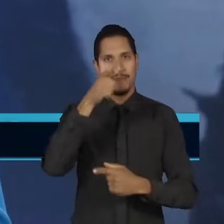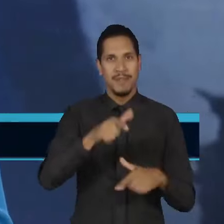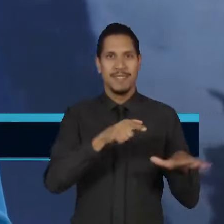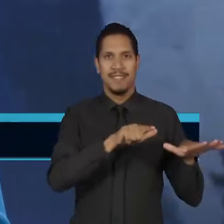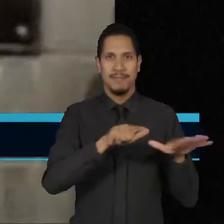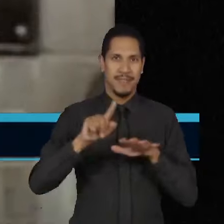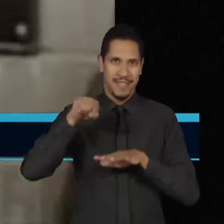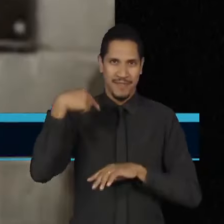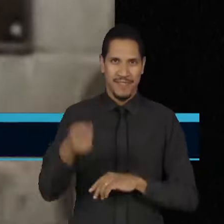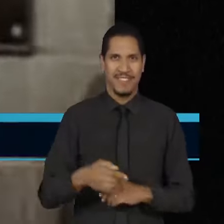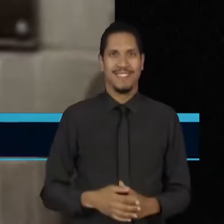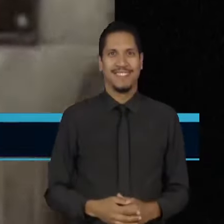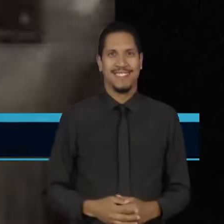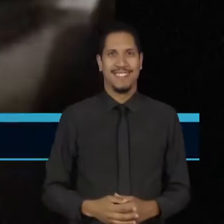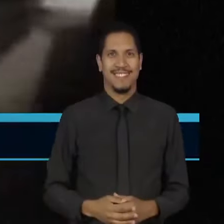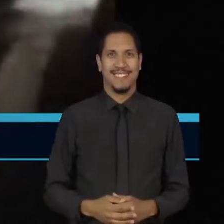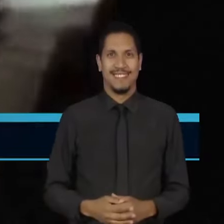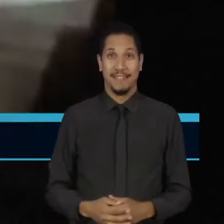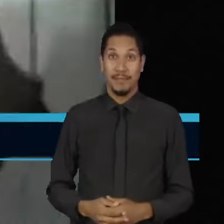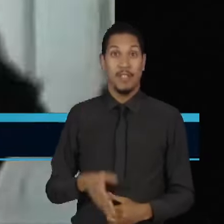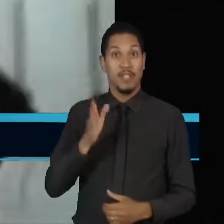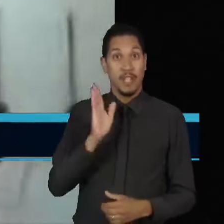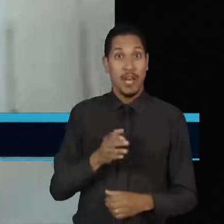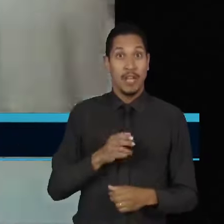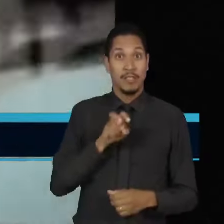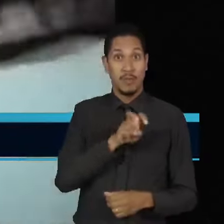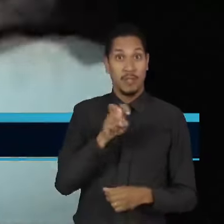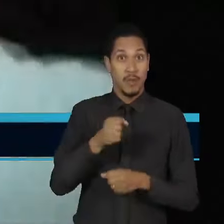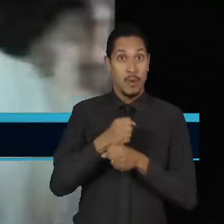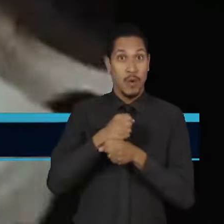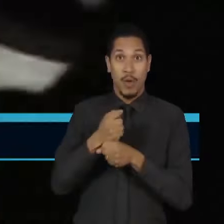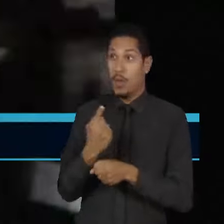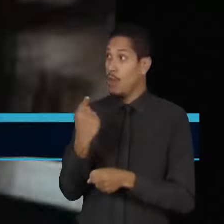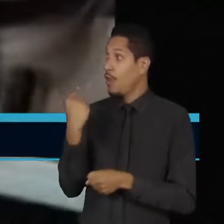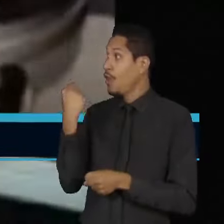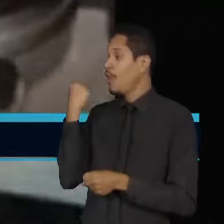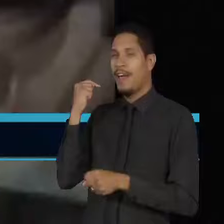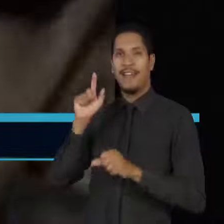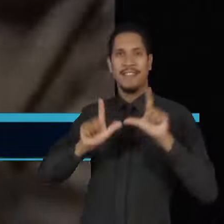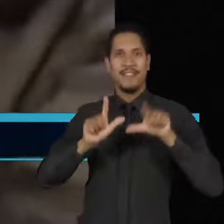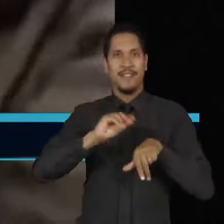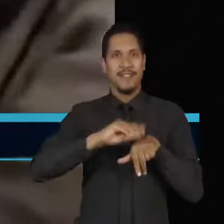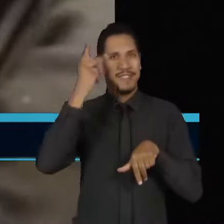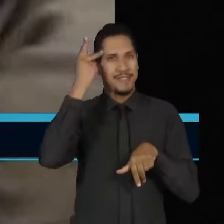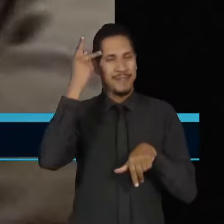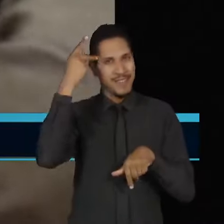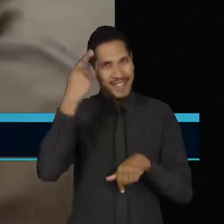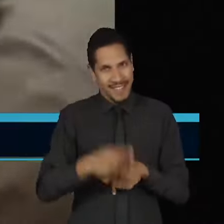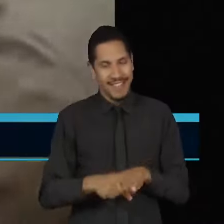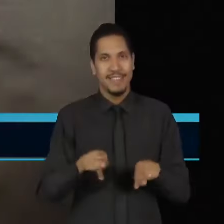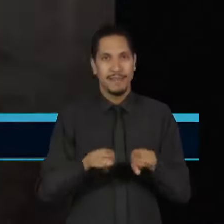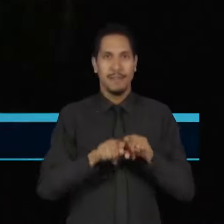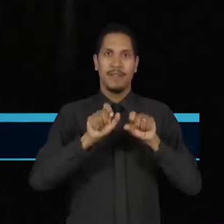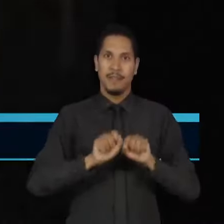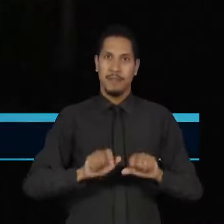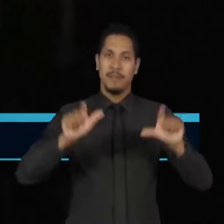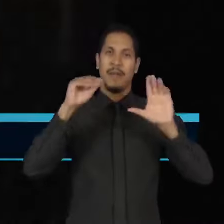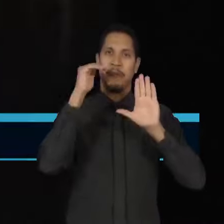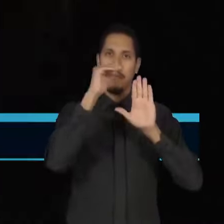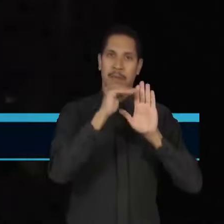vem. Há exatos 55 anos, a TV Cultura de São Paulo lançava sua programação.